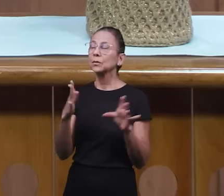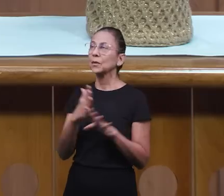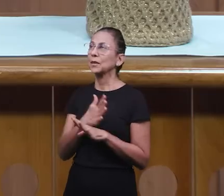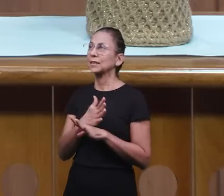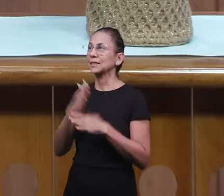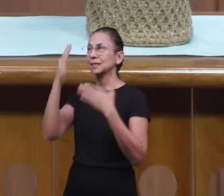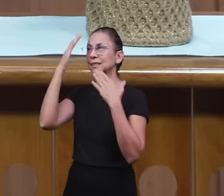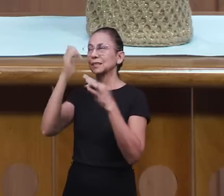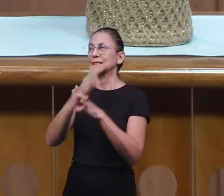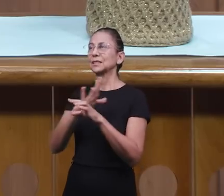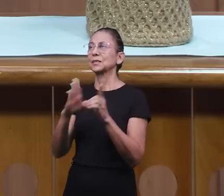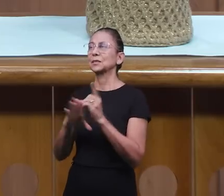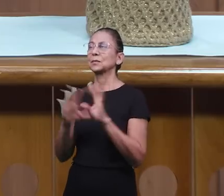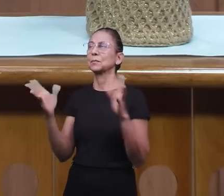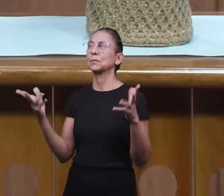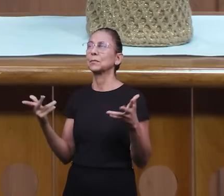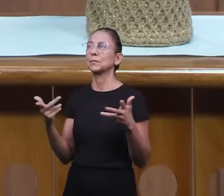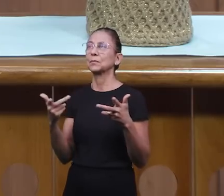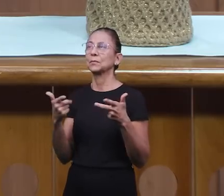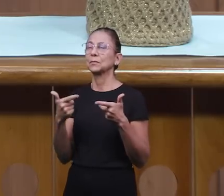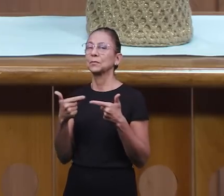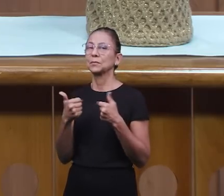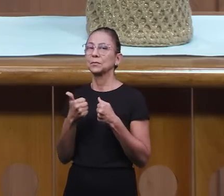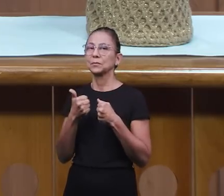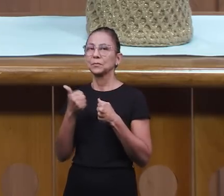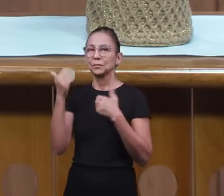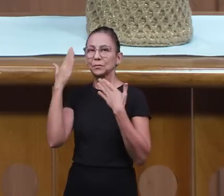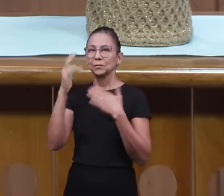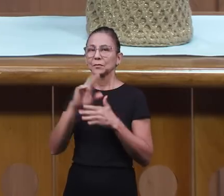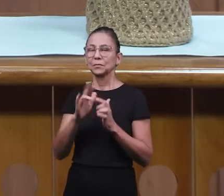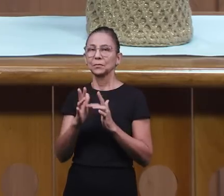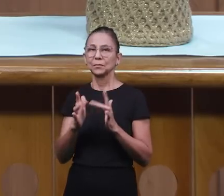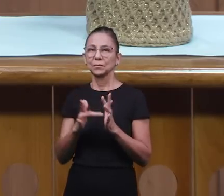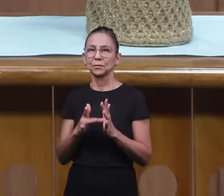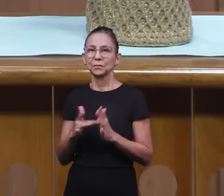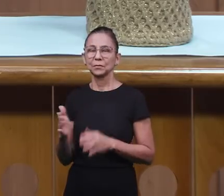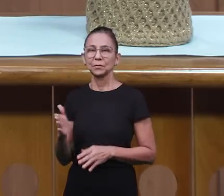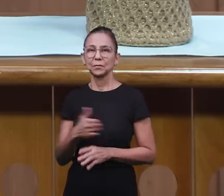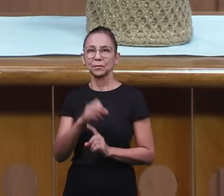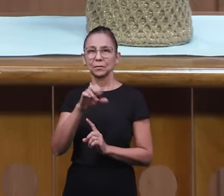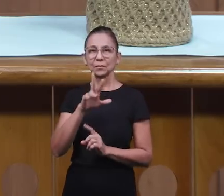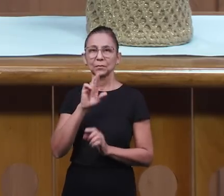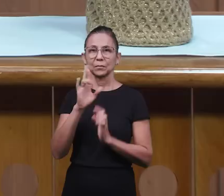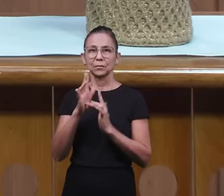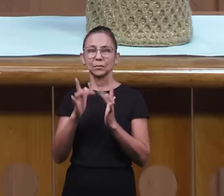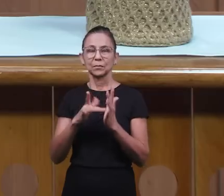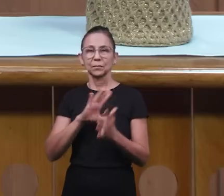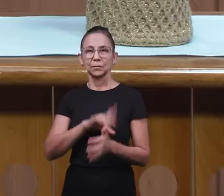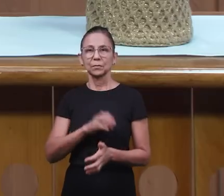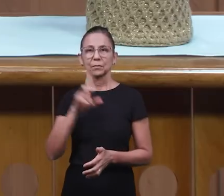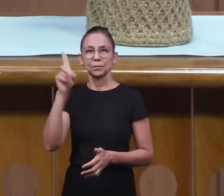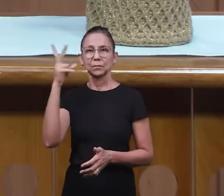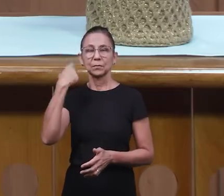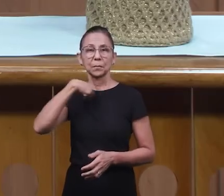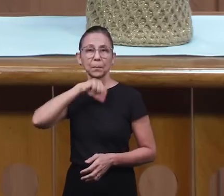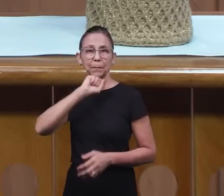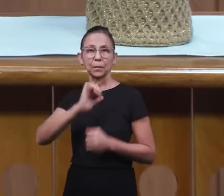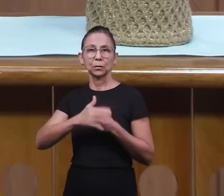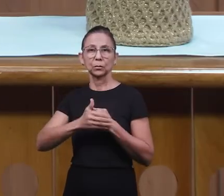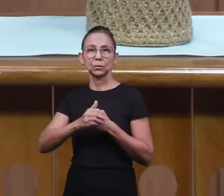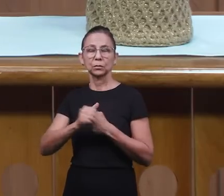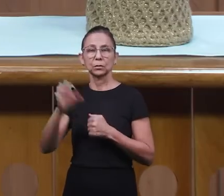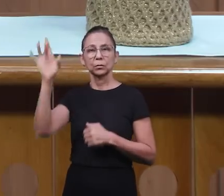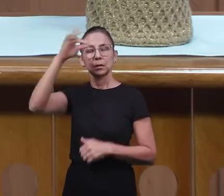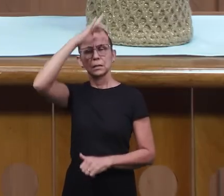glorificamos a Ti, Senhor, por este culto maravilhoso. Nós Te adoramos e em nome de Jesus dizemos que a graça do Senhor Jesus, o amor de Deus, nosso Pai,